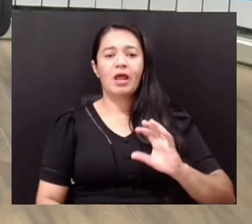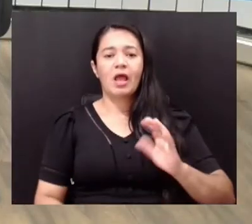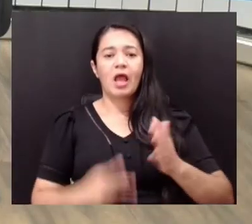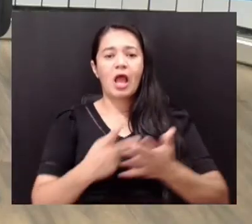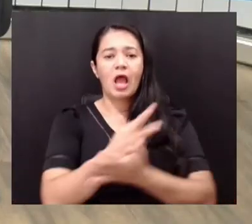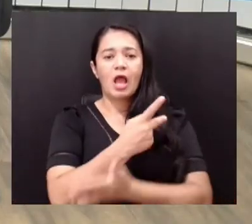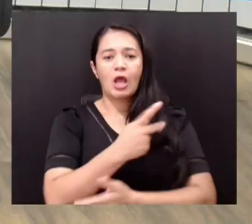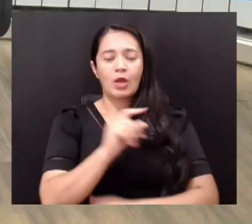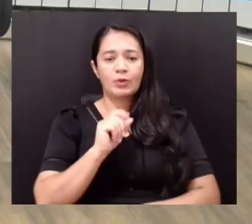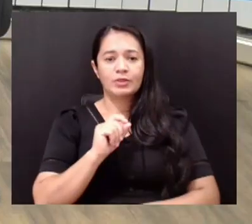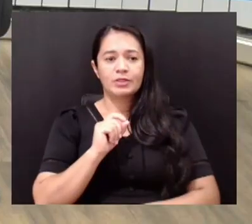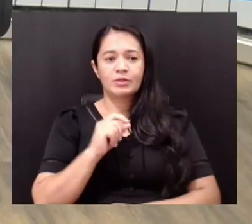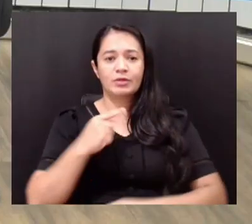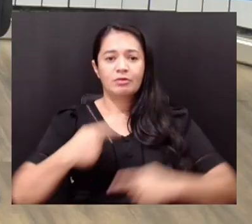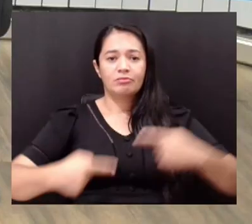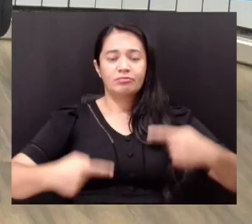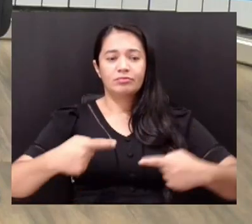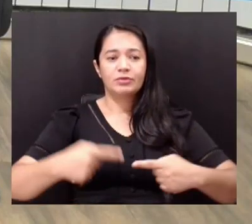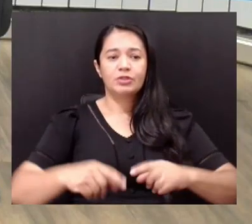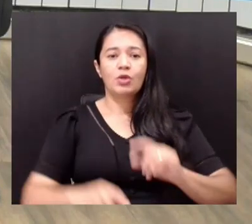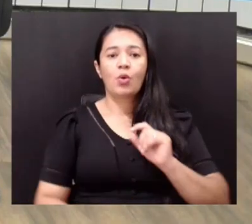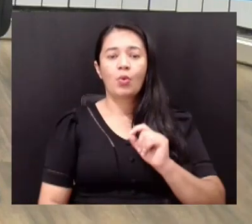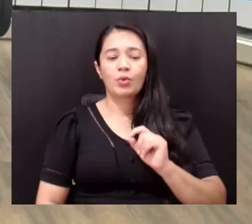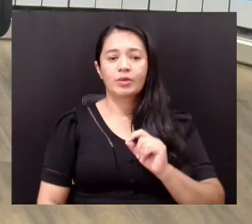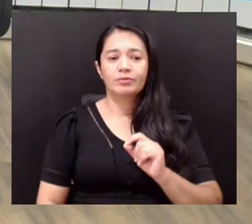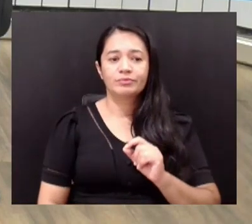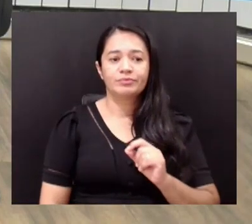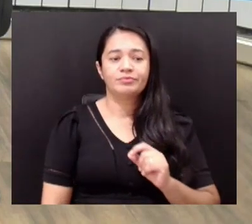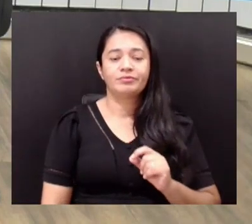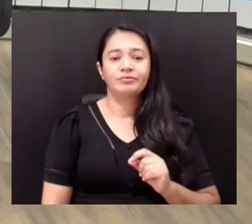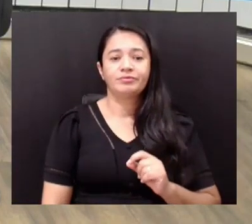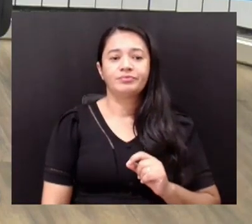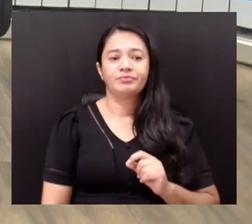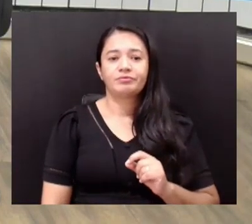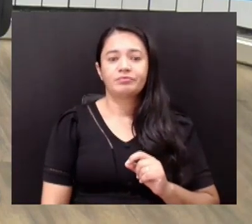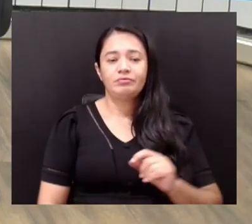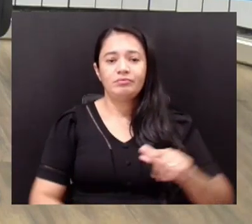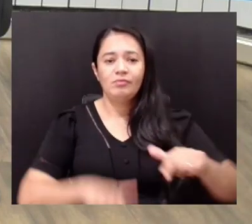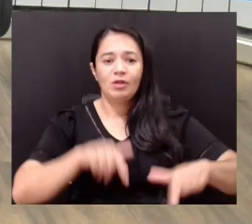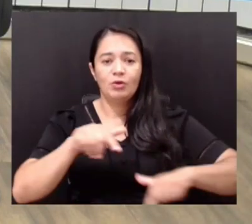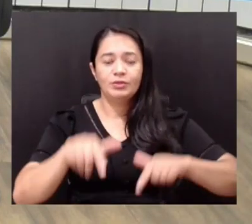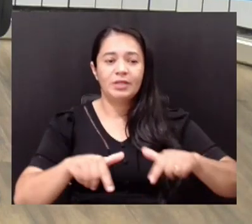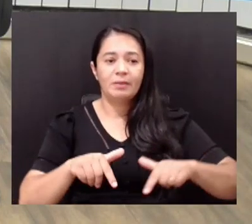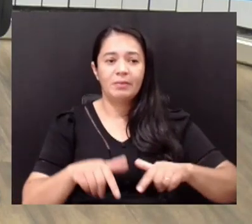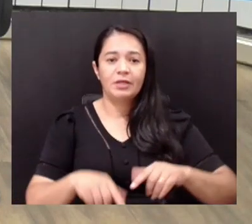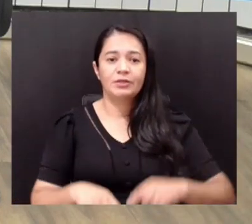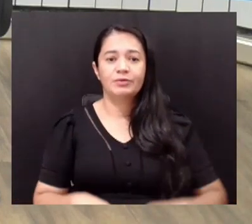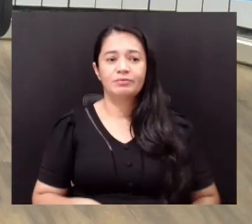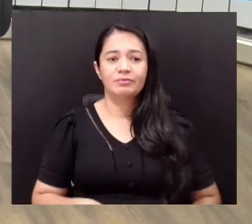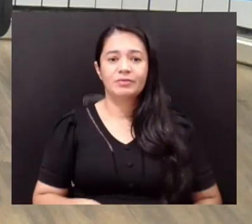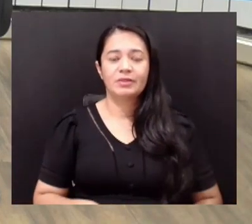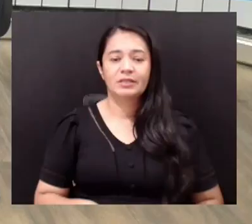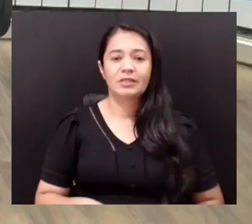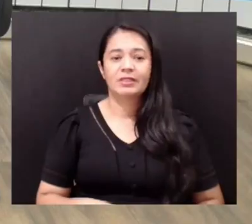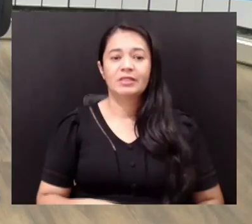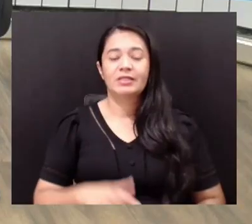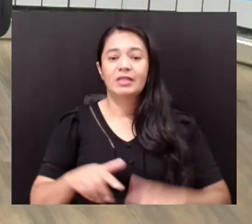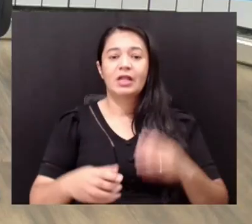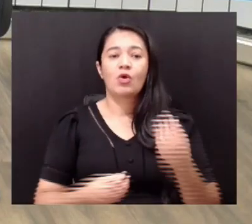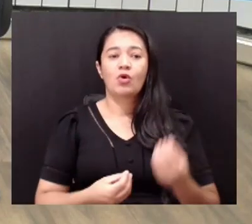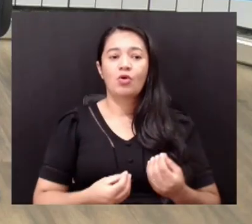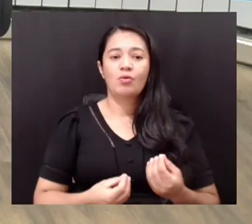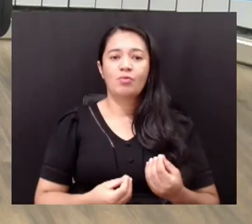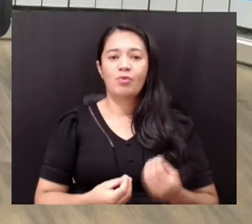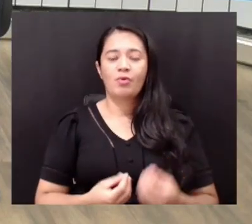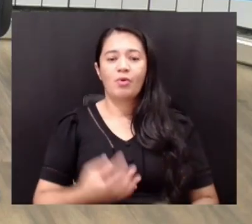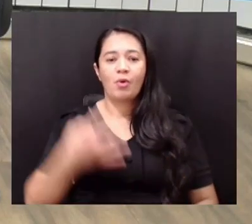aqui no Brasil sobre o trabalho ser apenas 4 dias na semana e não 5, né? Tem